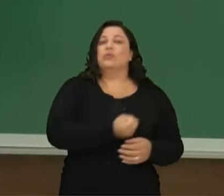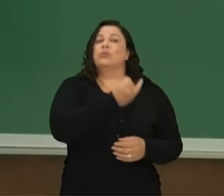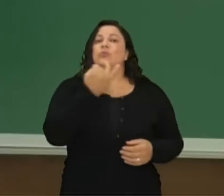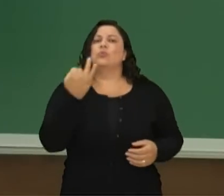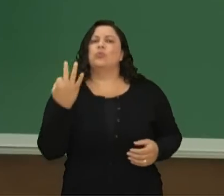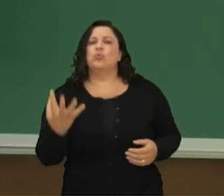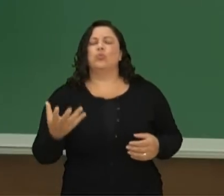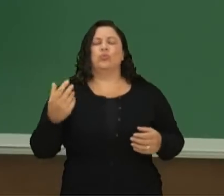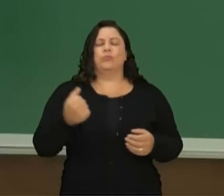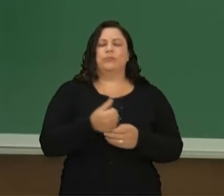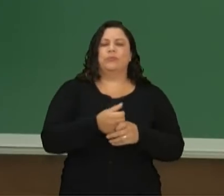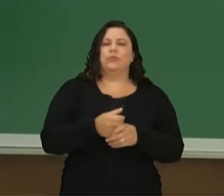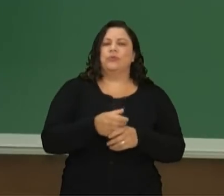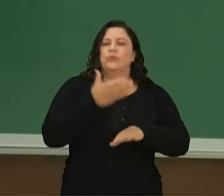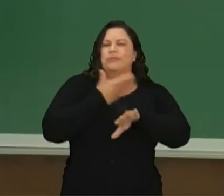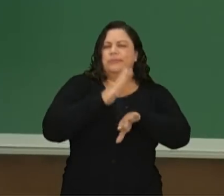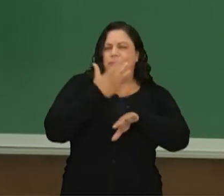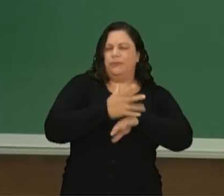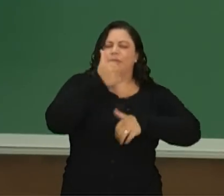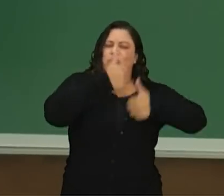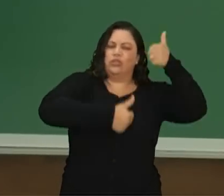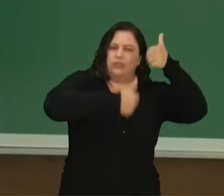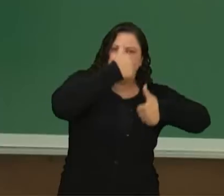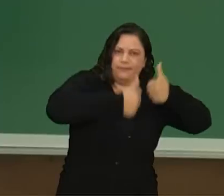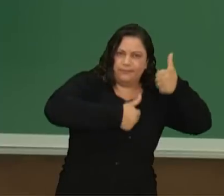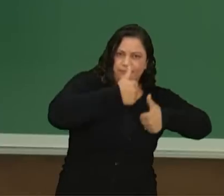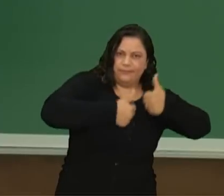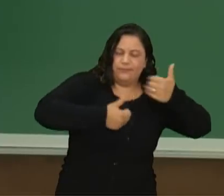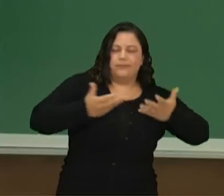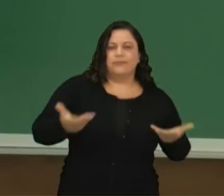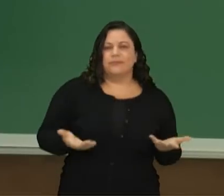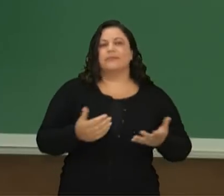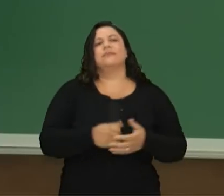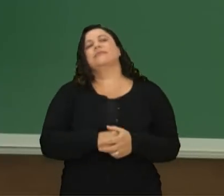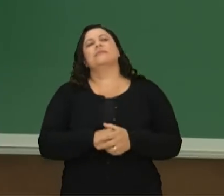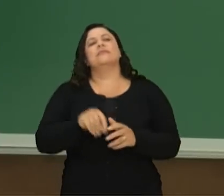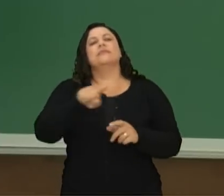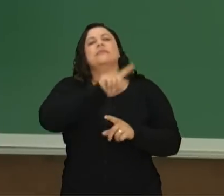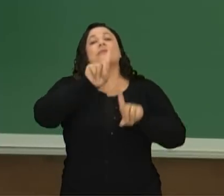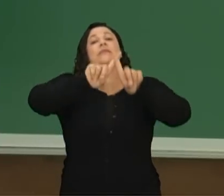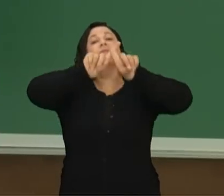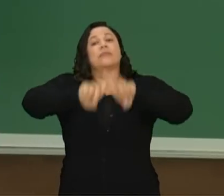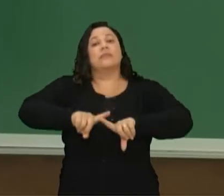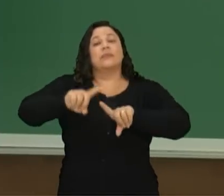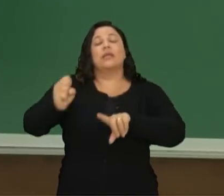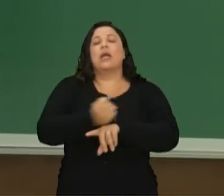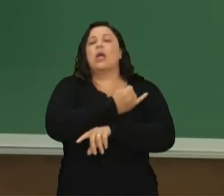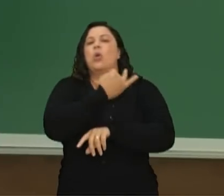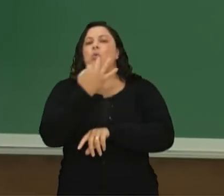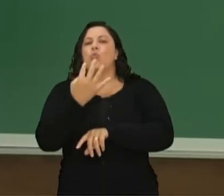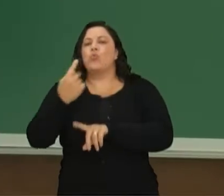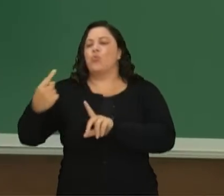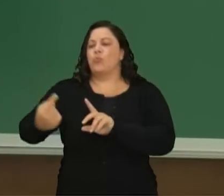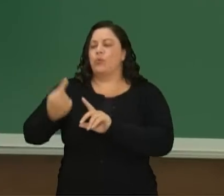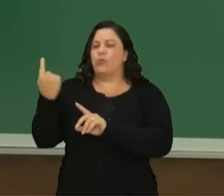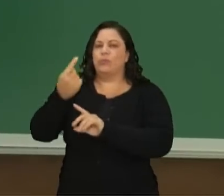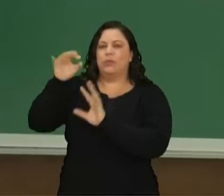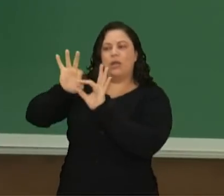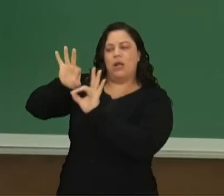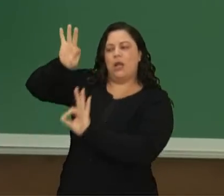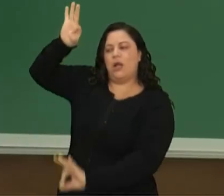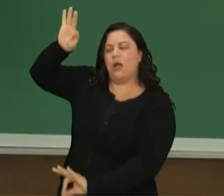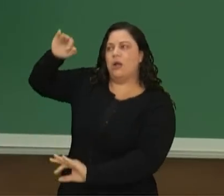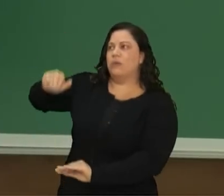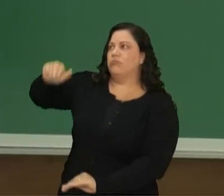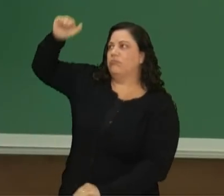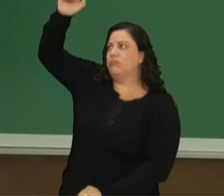Por quê? Porque eu tenho que multiplicar o número de atletas pela altura. Por quê? Porque na